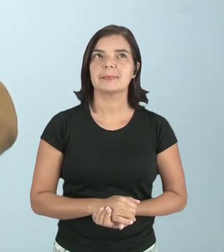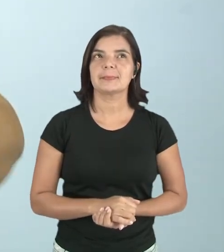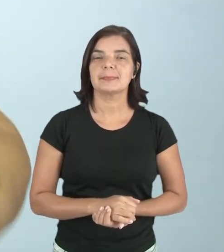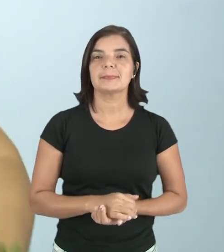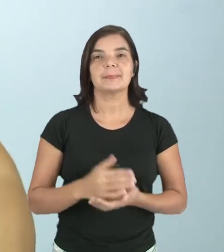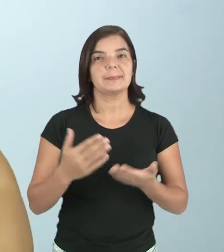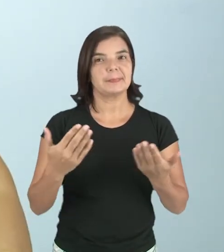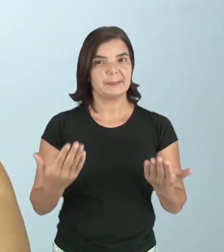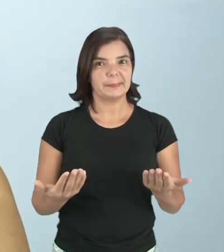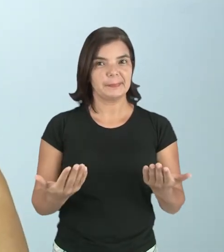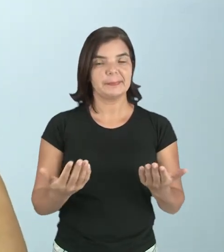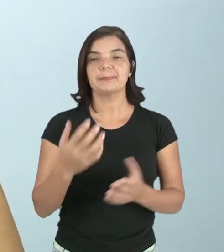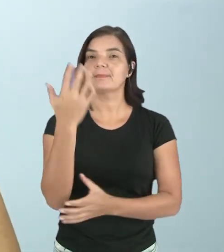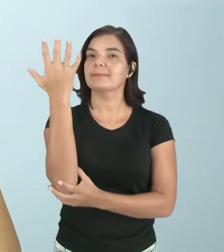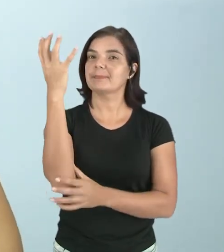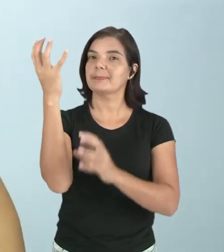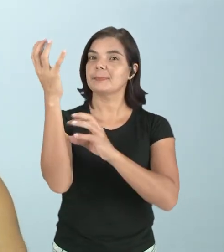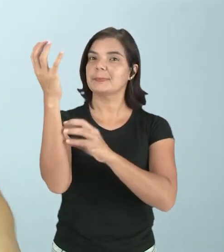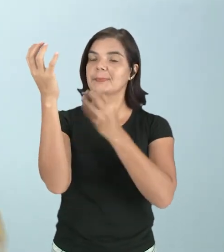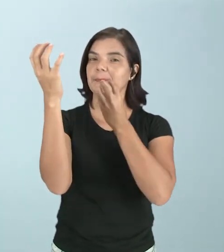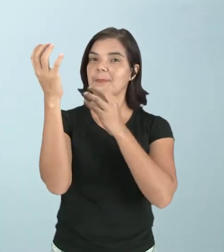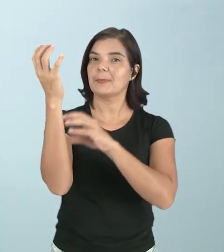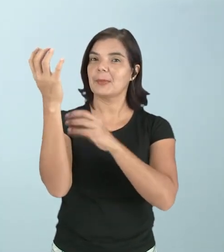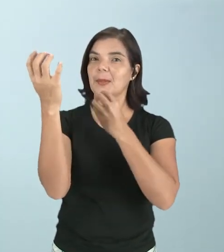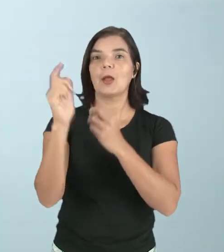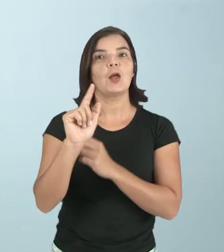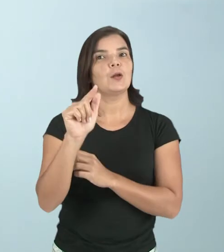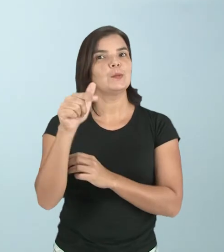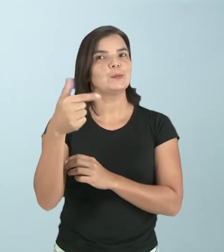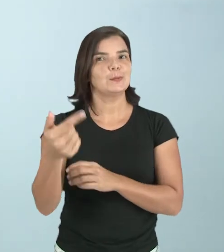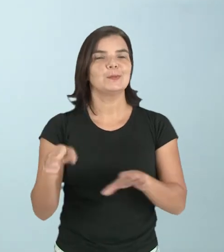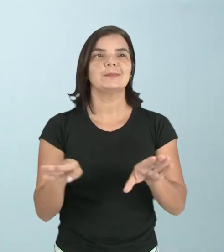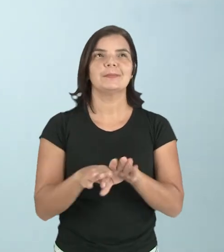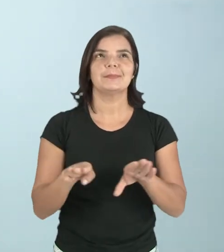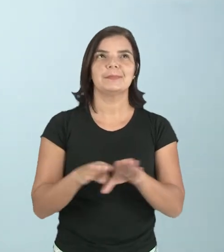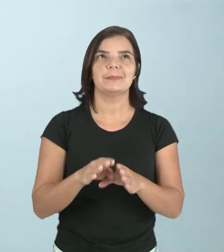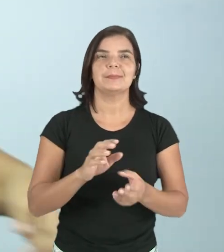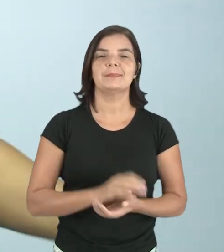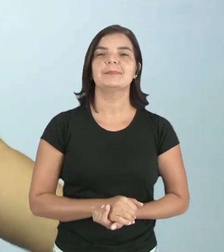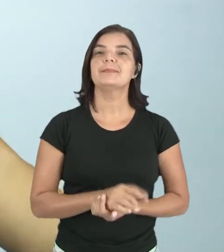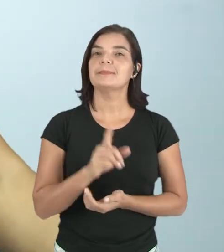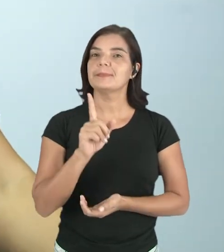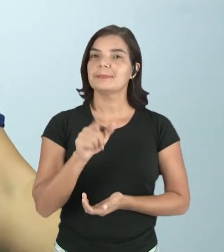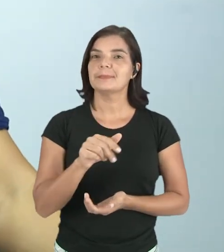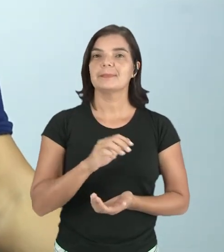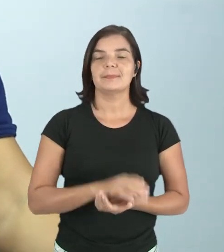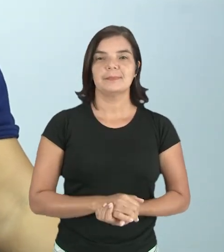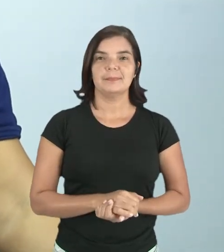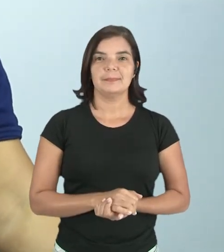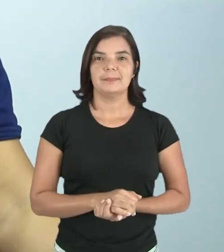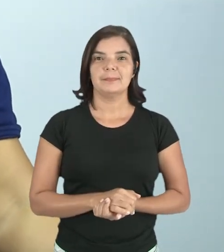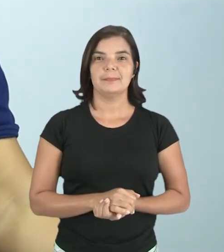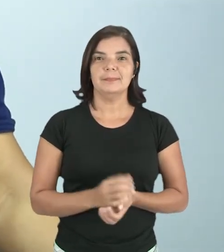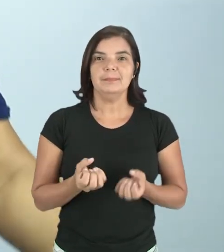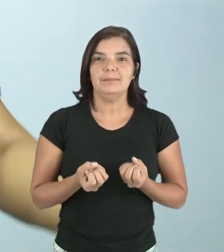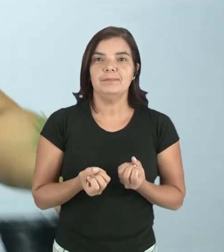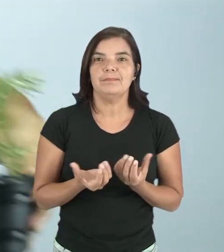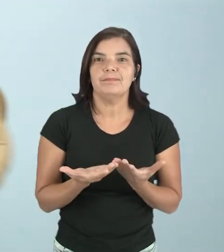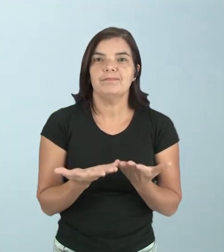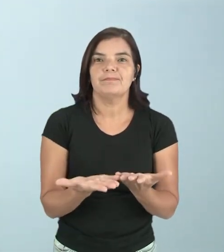Além da frutífera, eu tenho mais outra muda, que é a